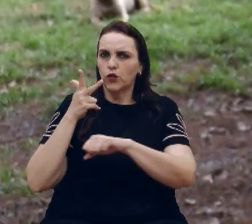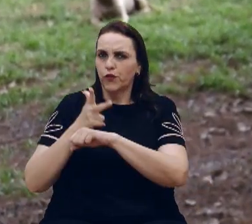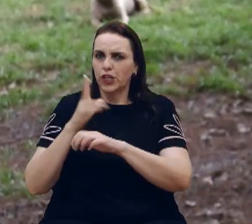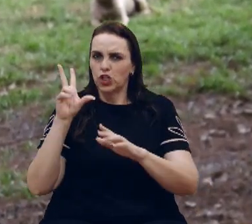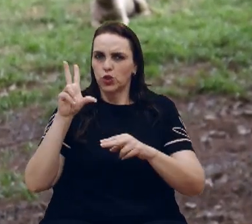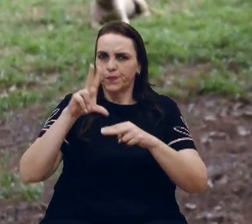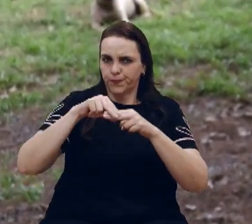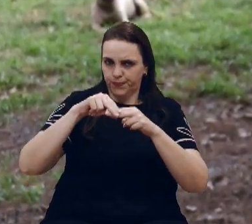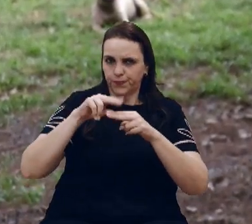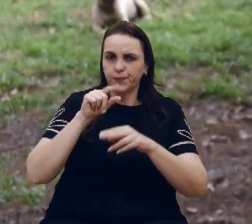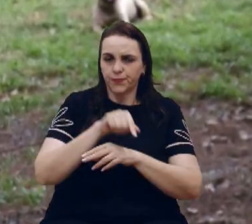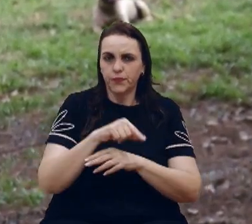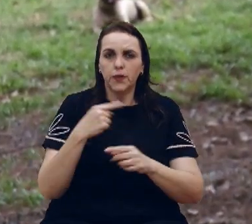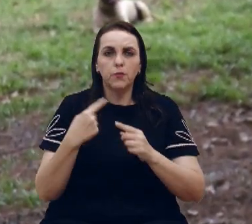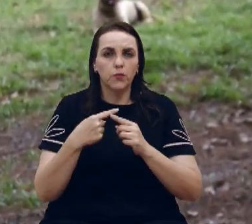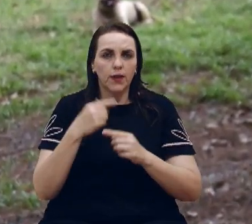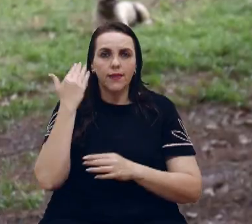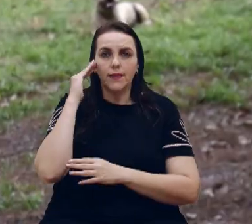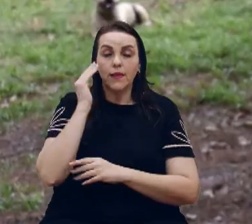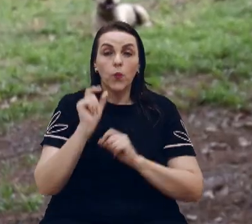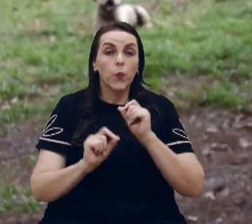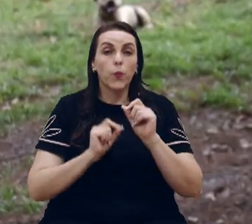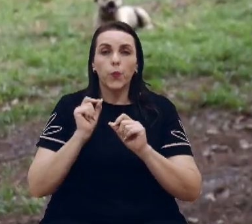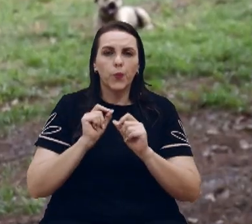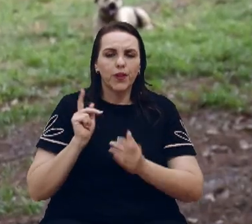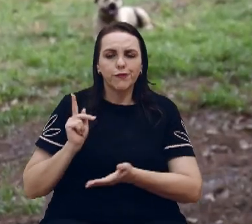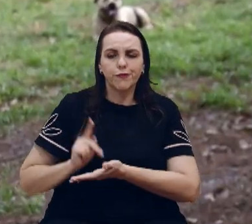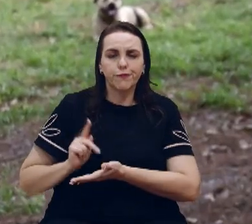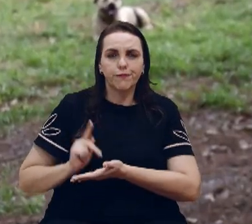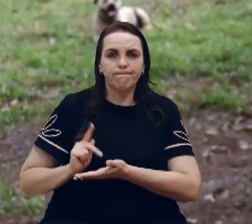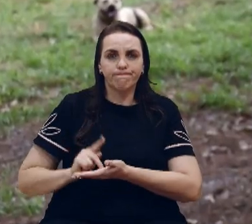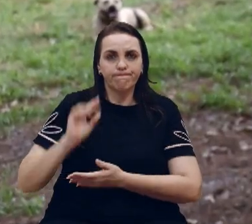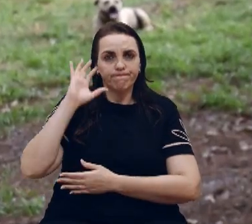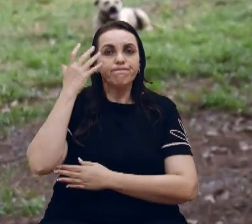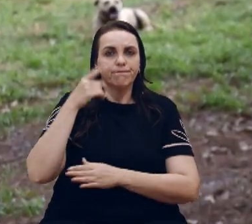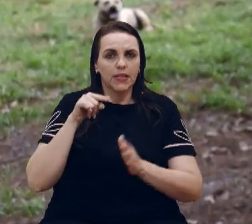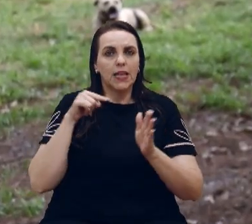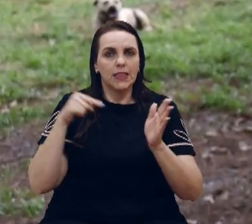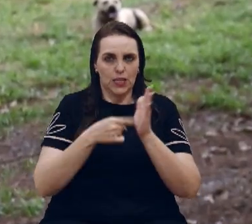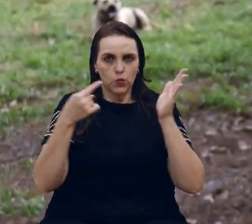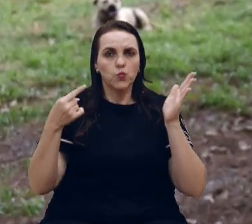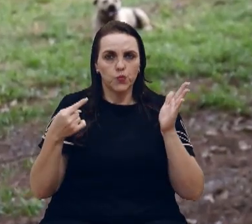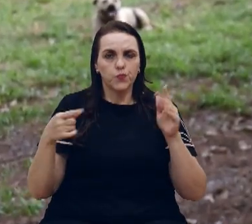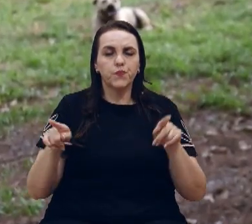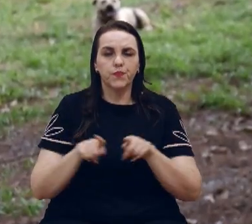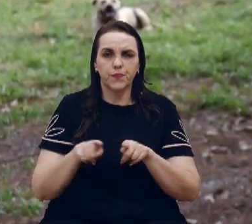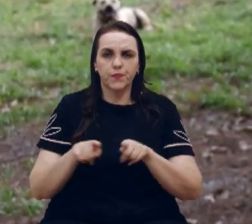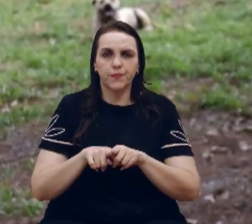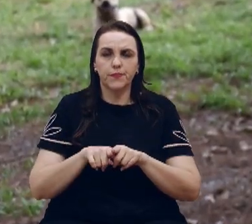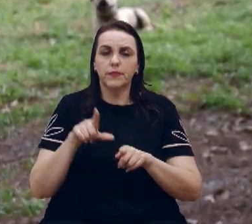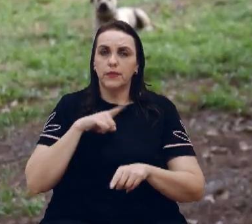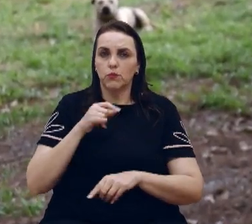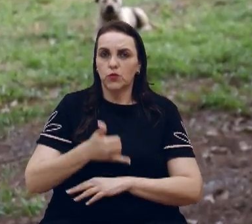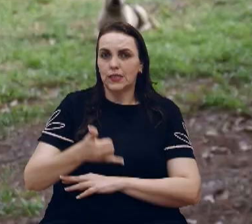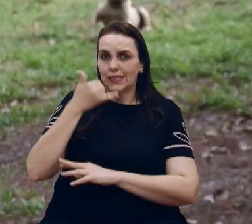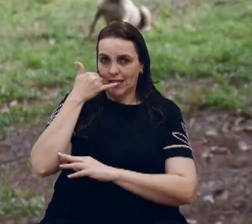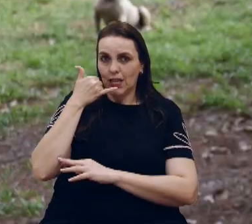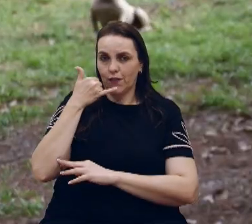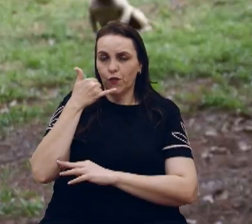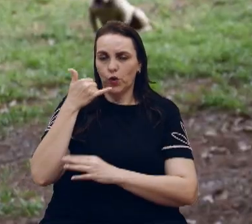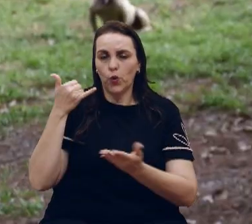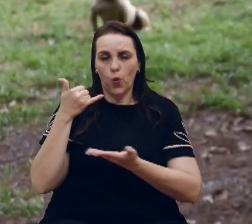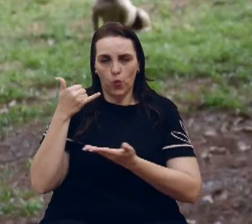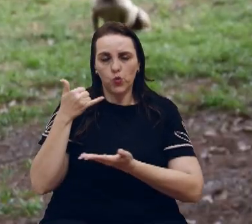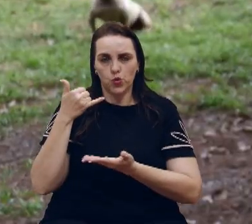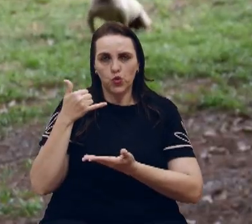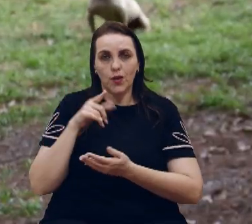nesse formulário, para que a gente entenda qual é a real situação da denúncia. E também nós temos um telefone de plantão hoje,